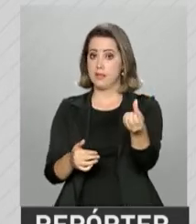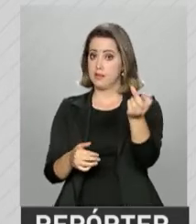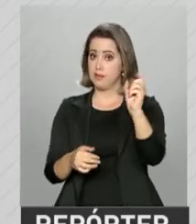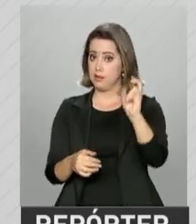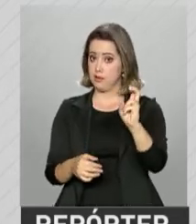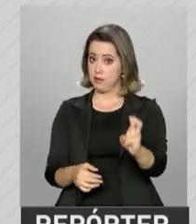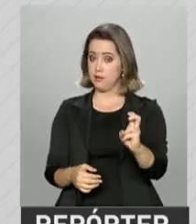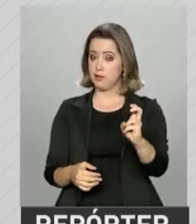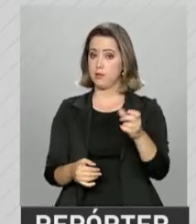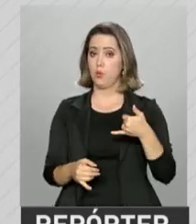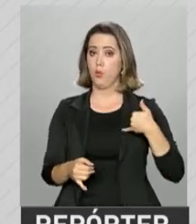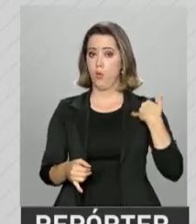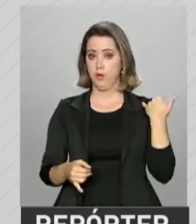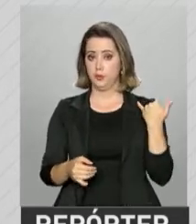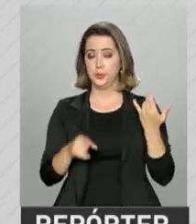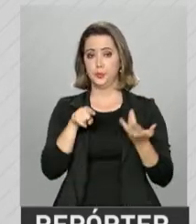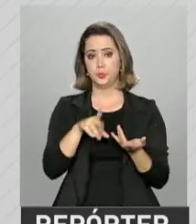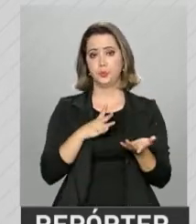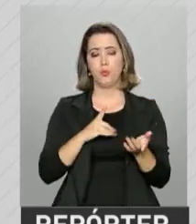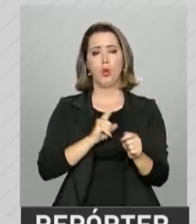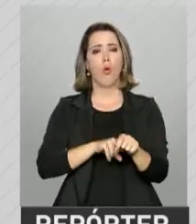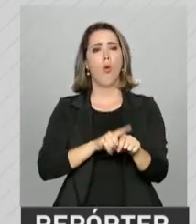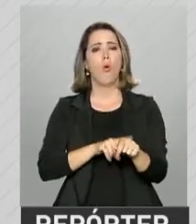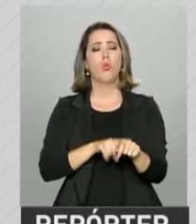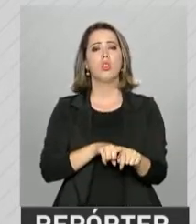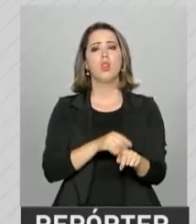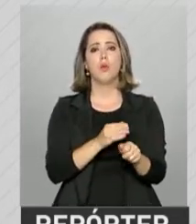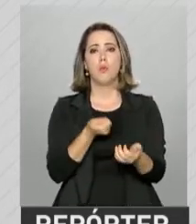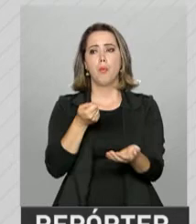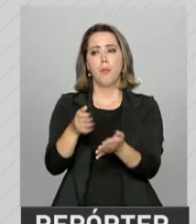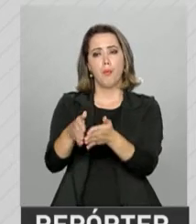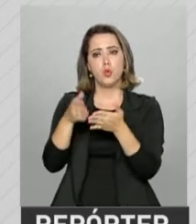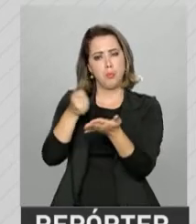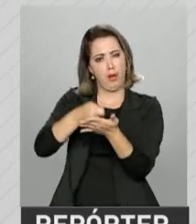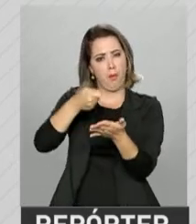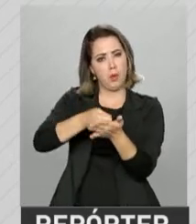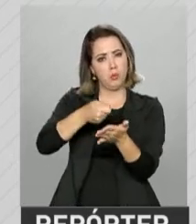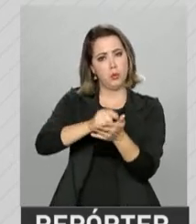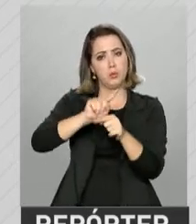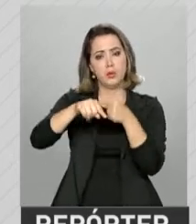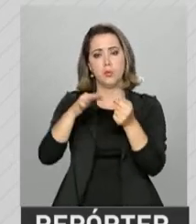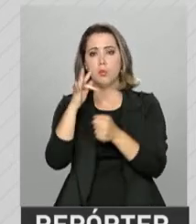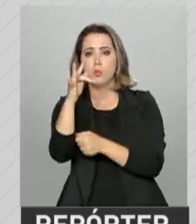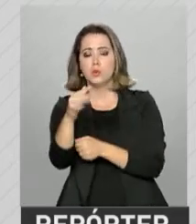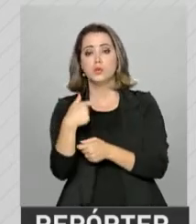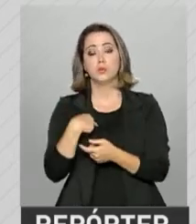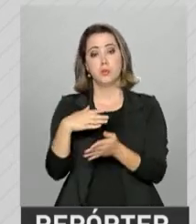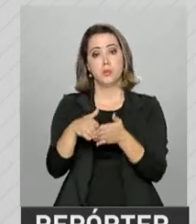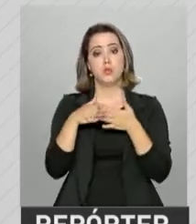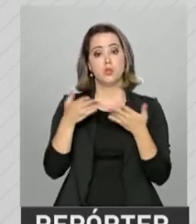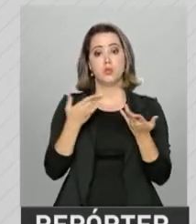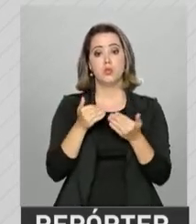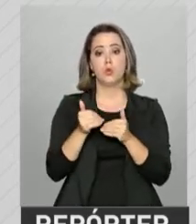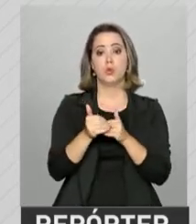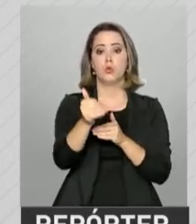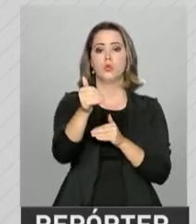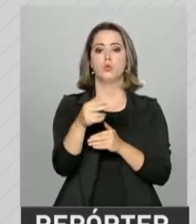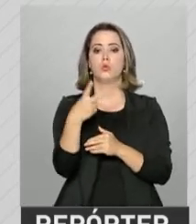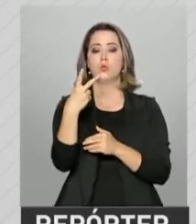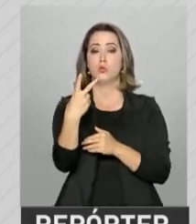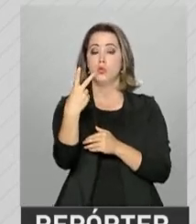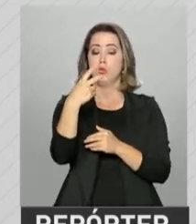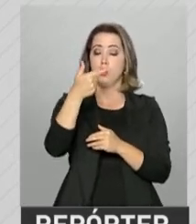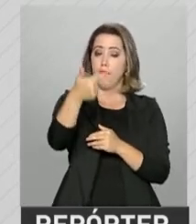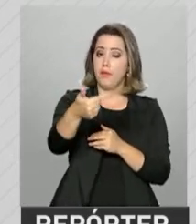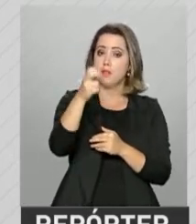o tempo mínimo de contribuição para pedir aposentadoria continua sendo 25 anos mas teve mudança no